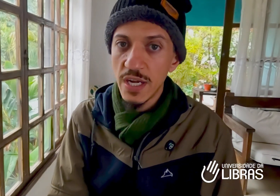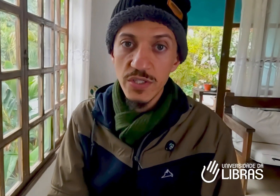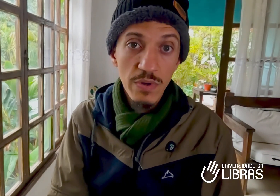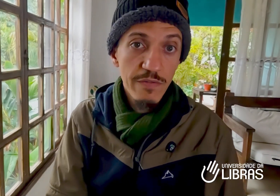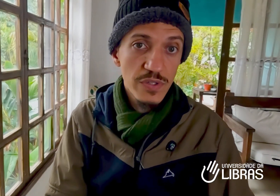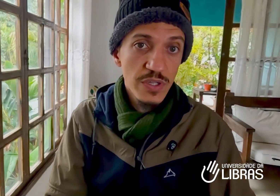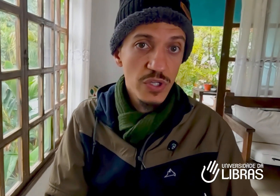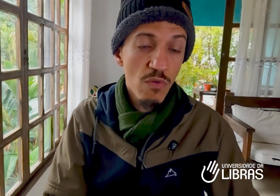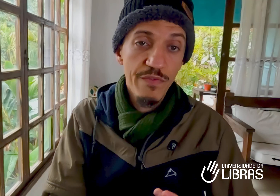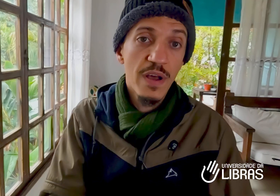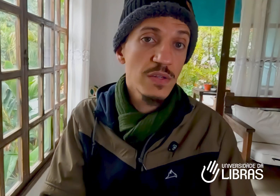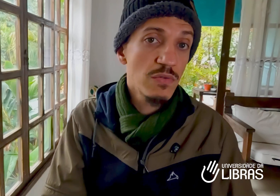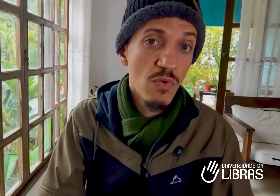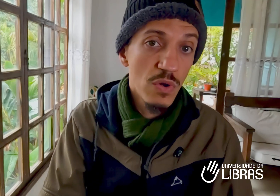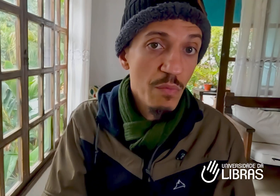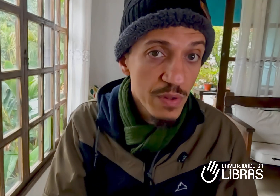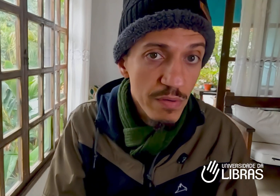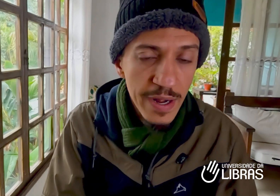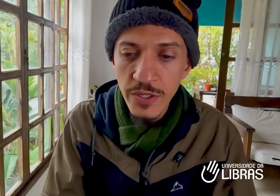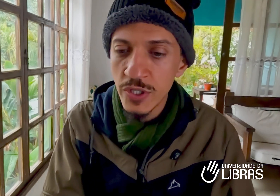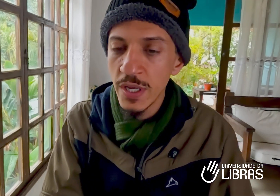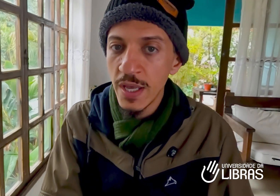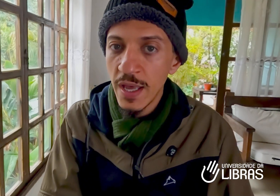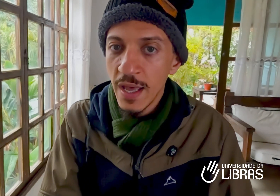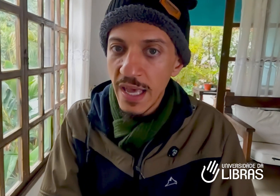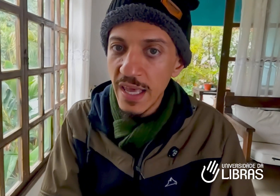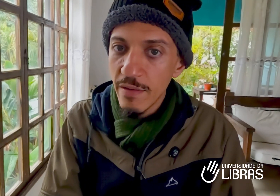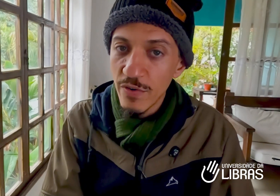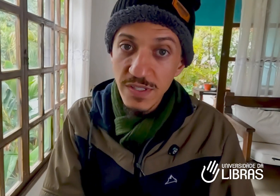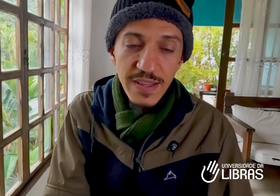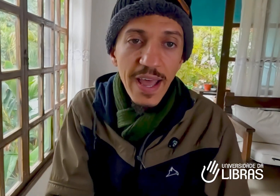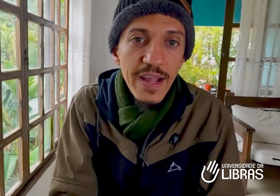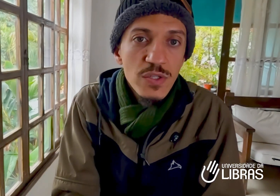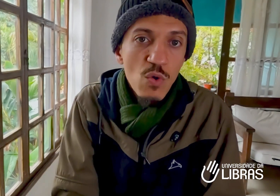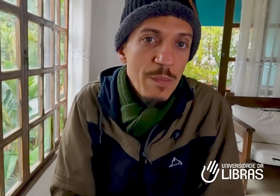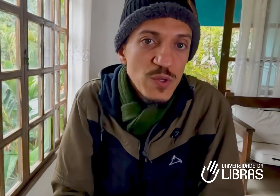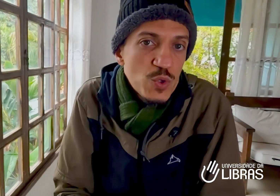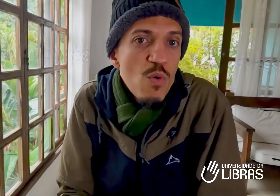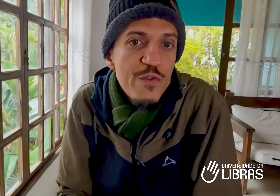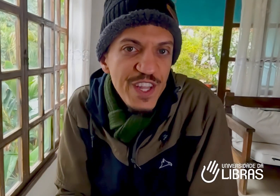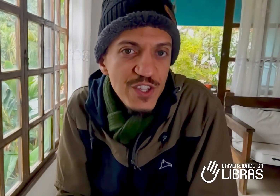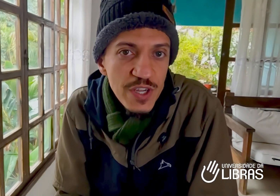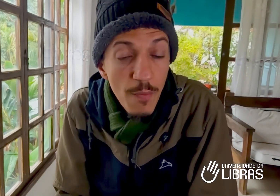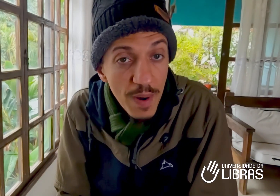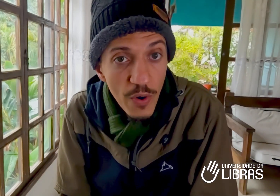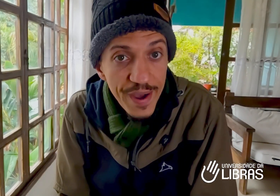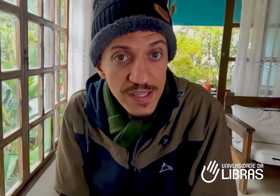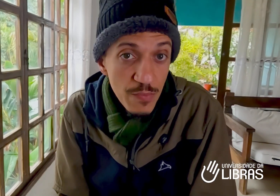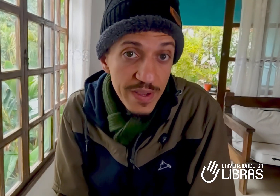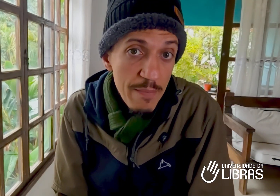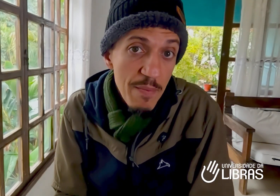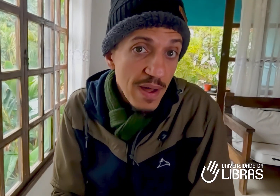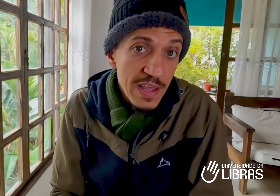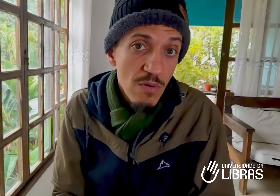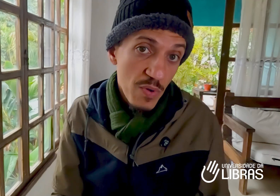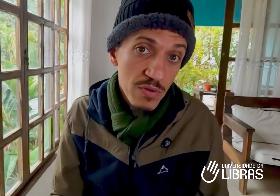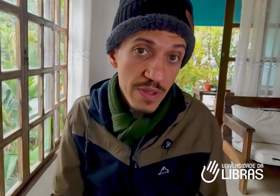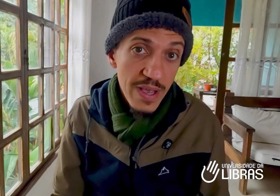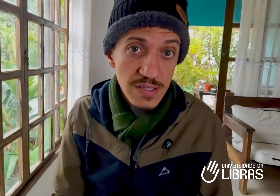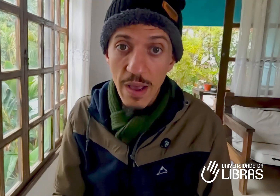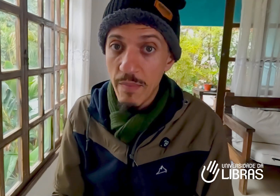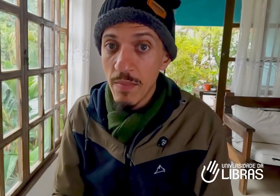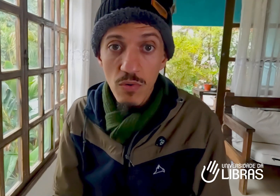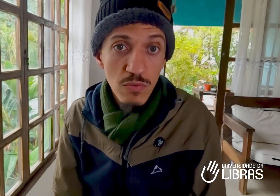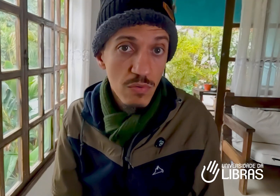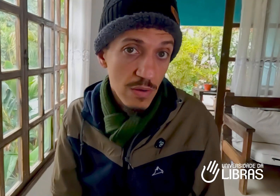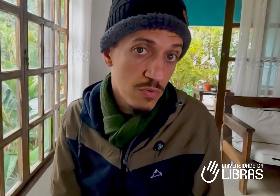gente já tinha um nível assim, de confiança um no outro muito grande. E você ter isso com uma pessoa ouvinte é uma coisa, porque é a mesma língua, é o